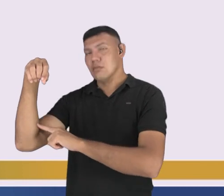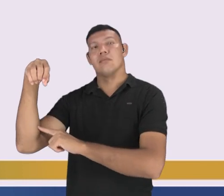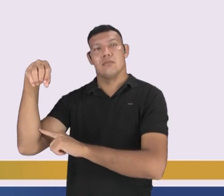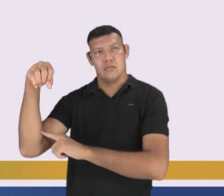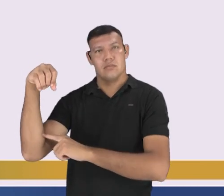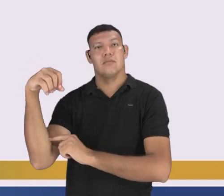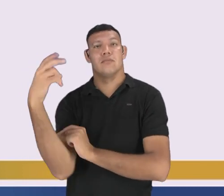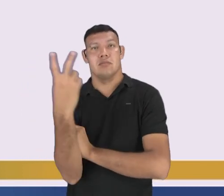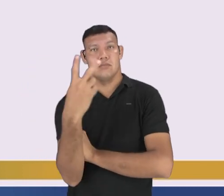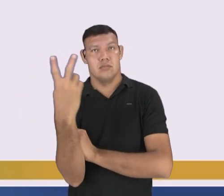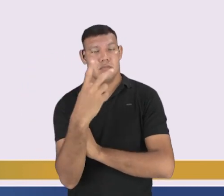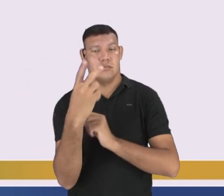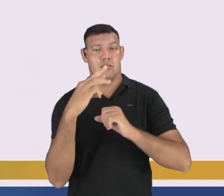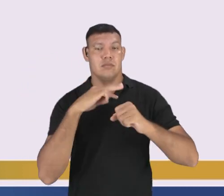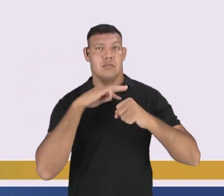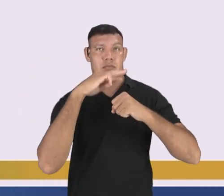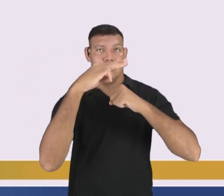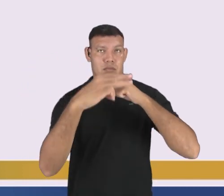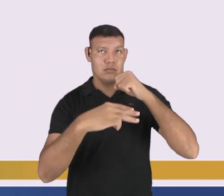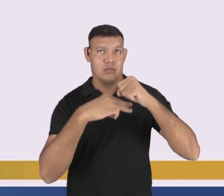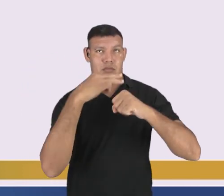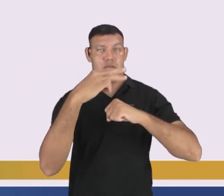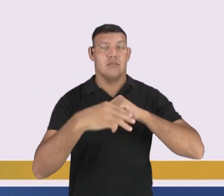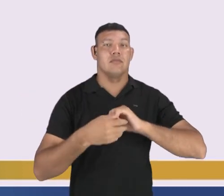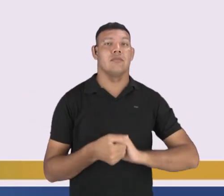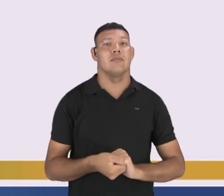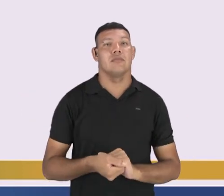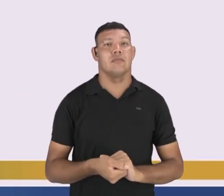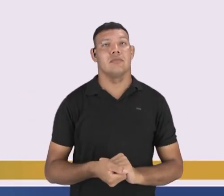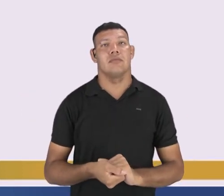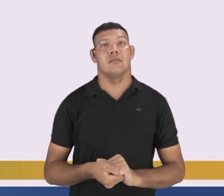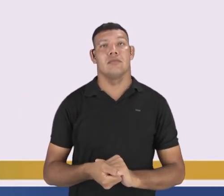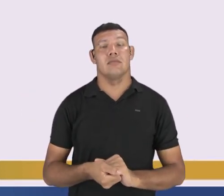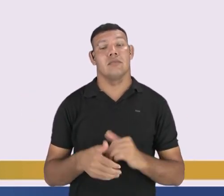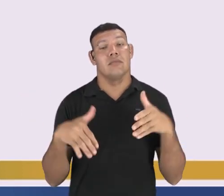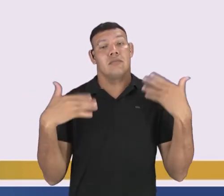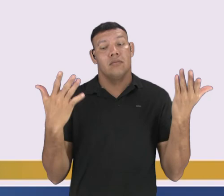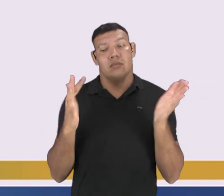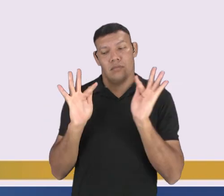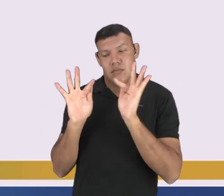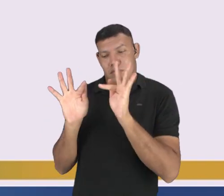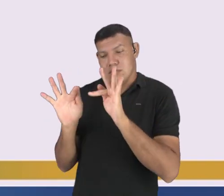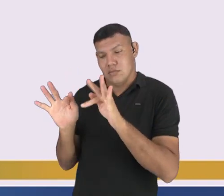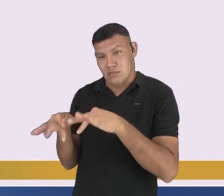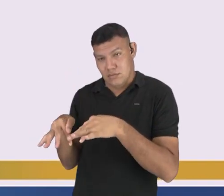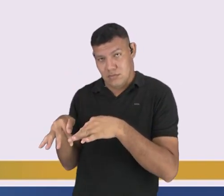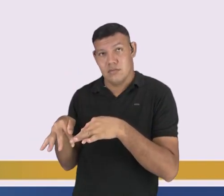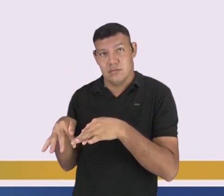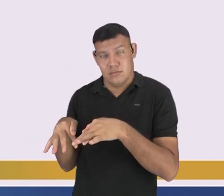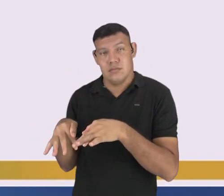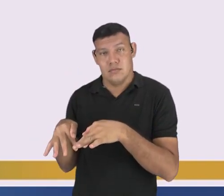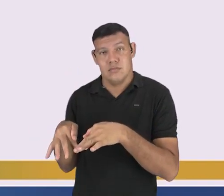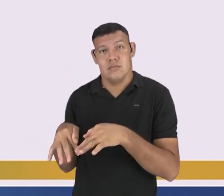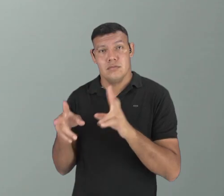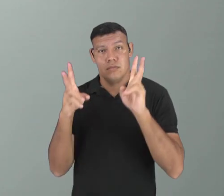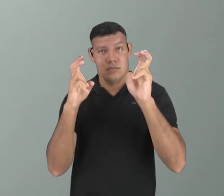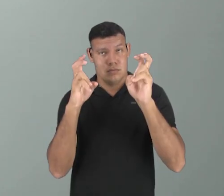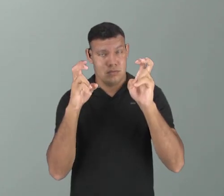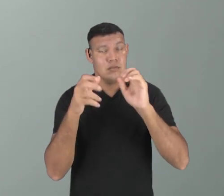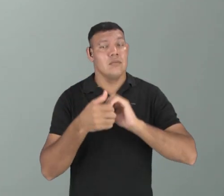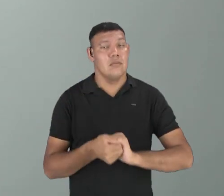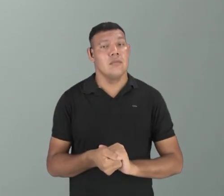ambos revestidos por uma camada que nós chamamos de meninges. Bom, agora que abordamos o tema Treine em sua